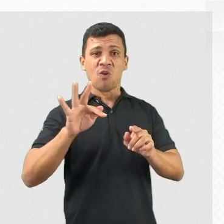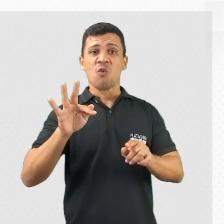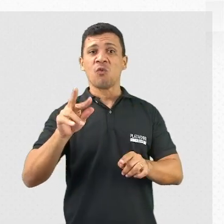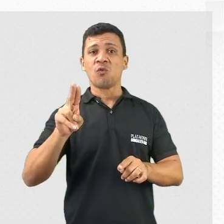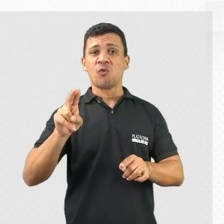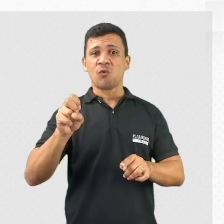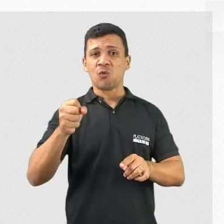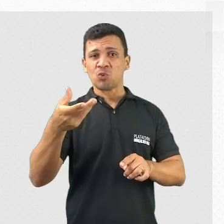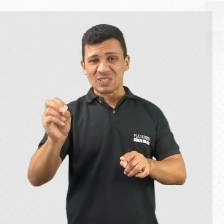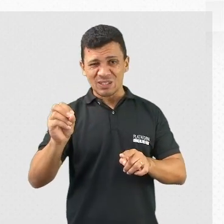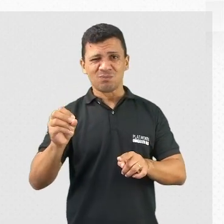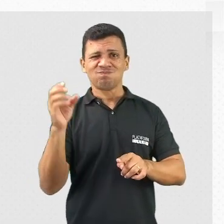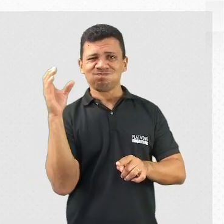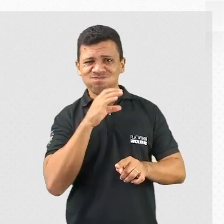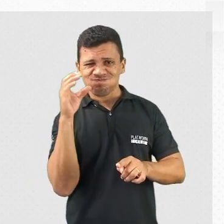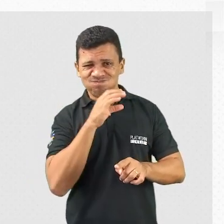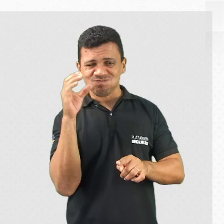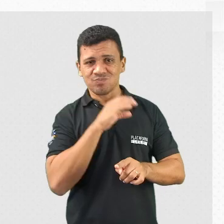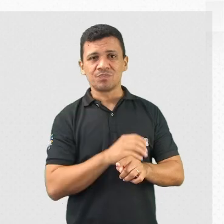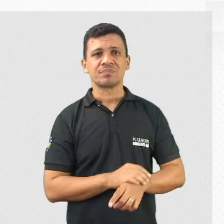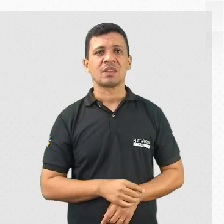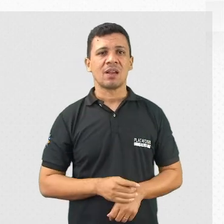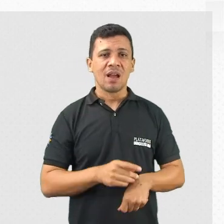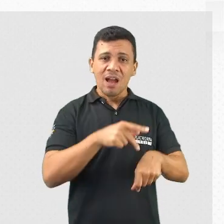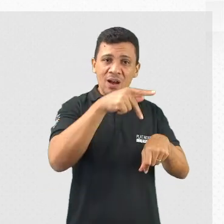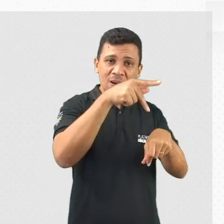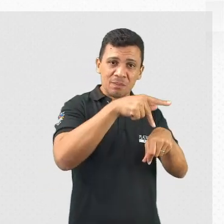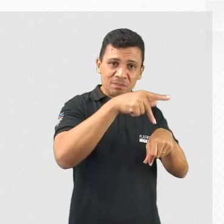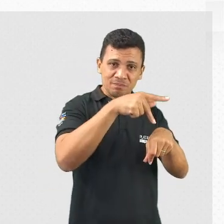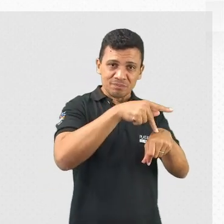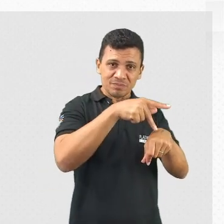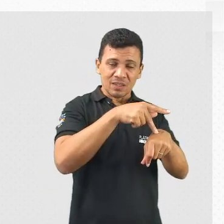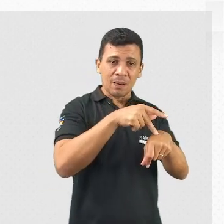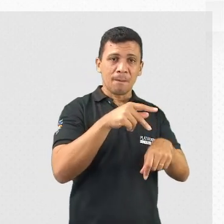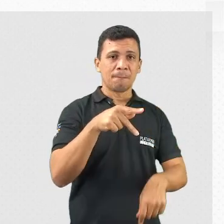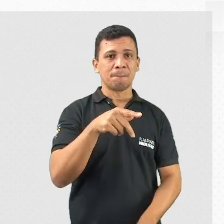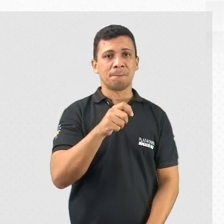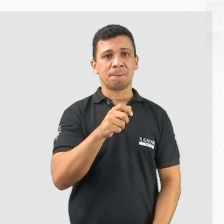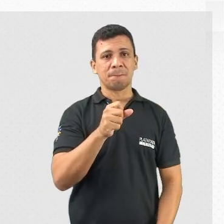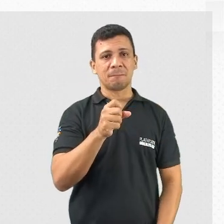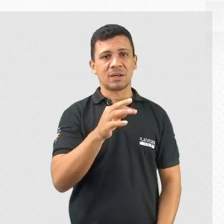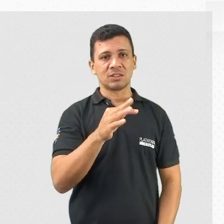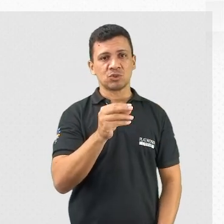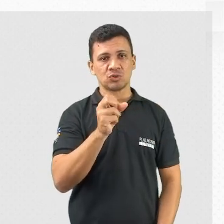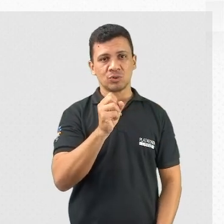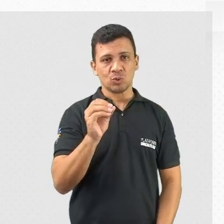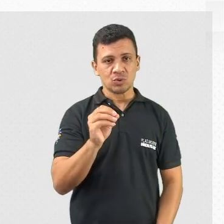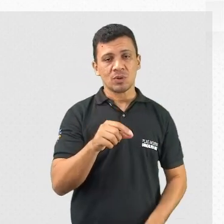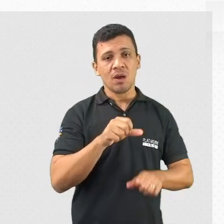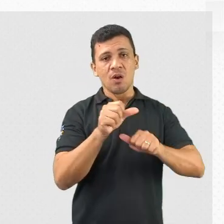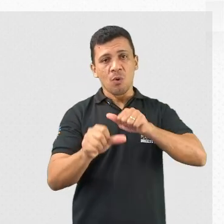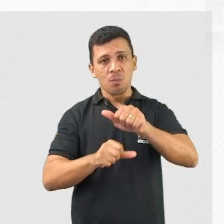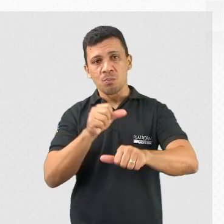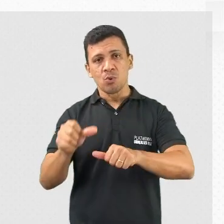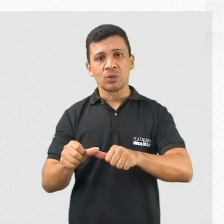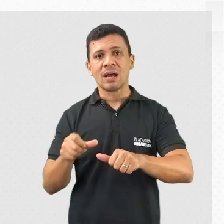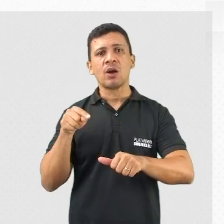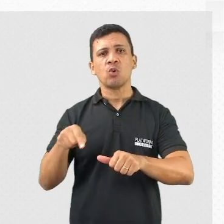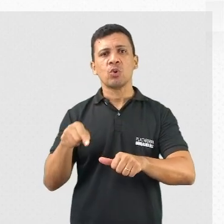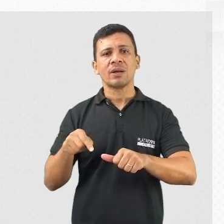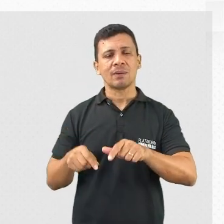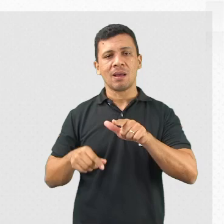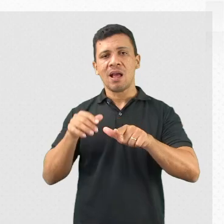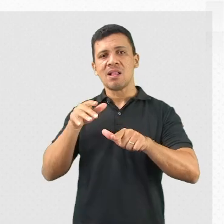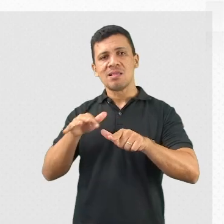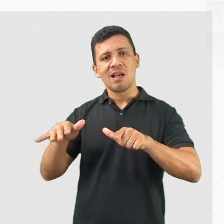ou seja, as rochas passam do seu estado pastoso para o estado